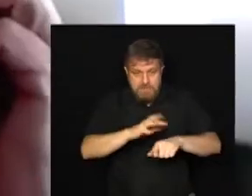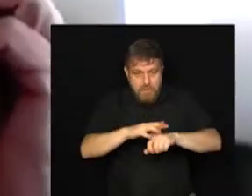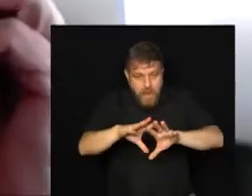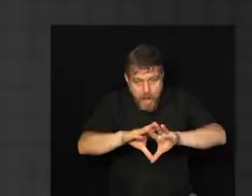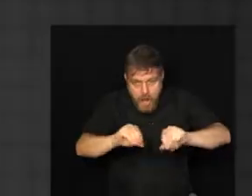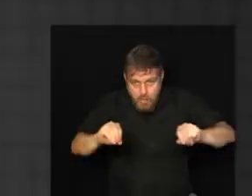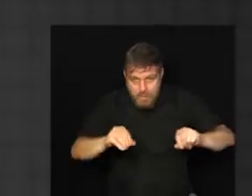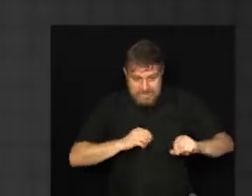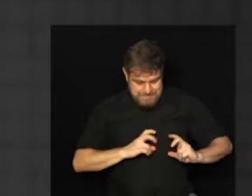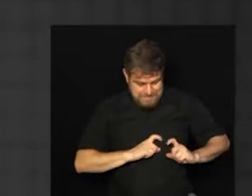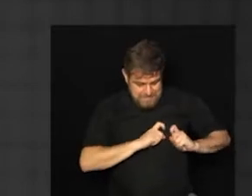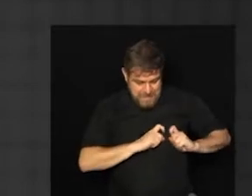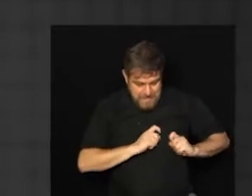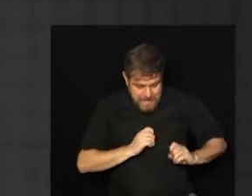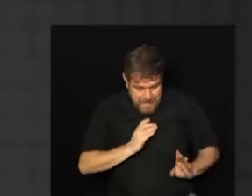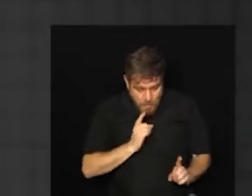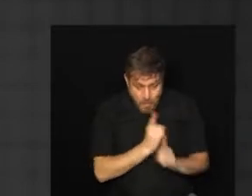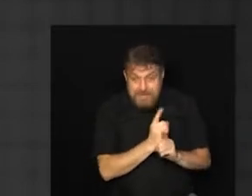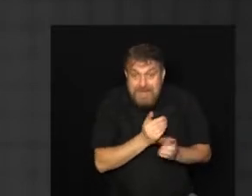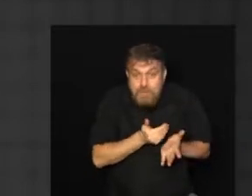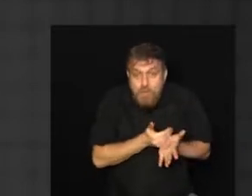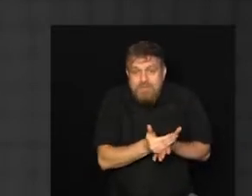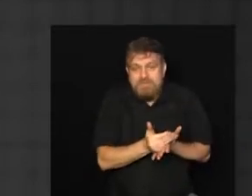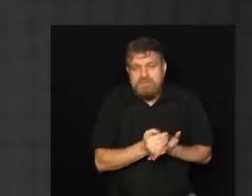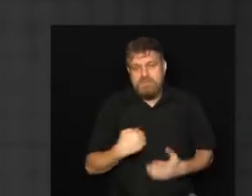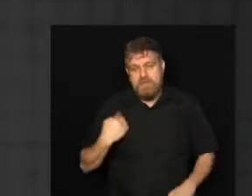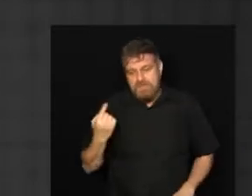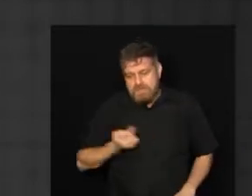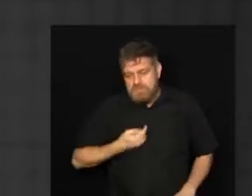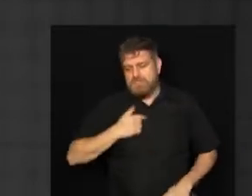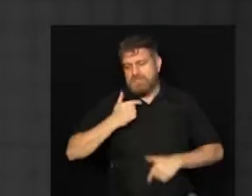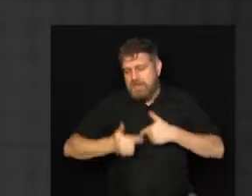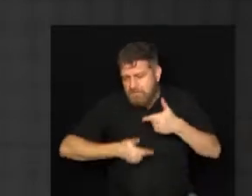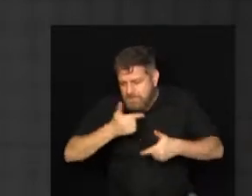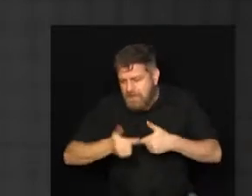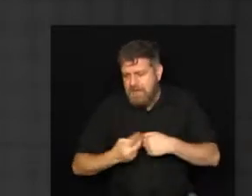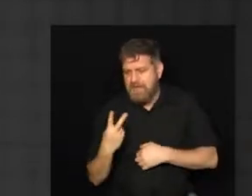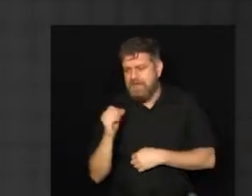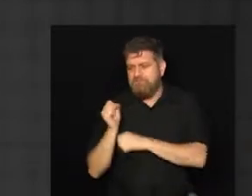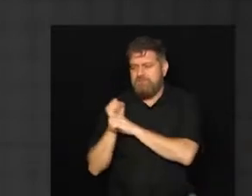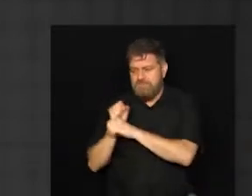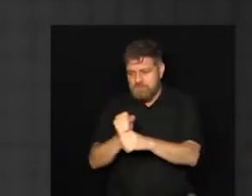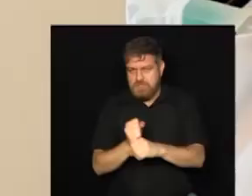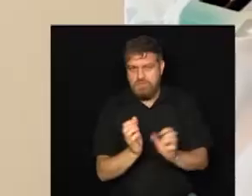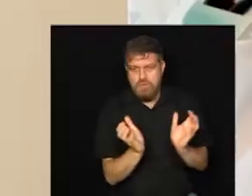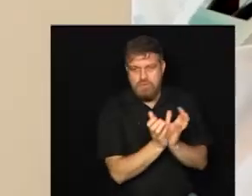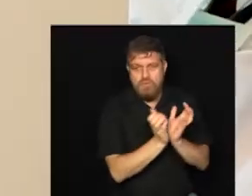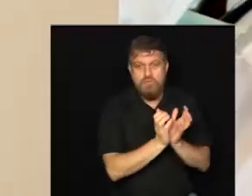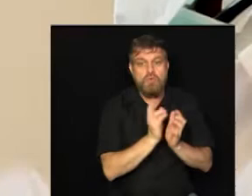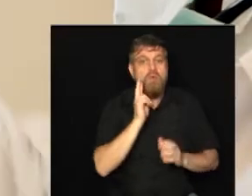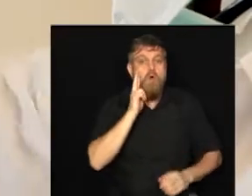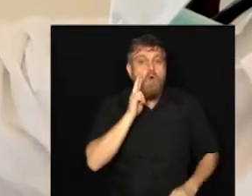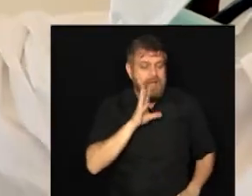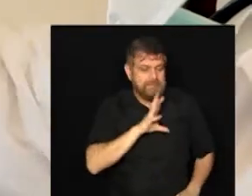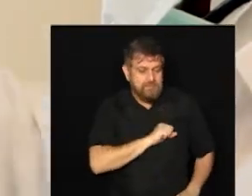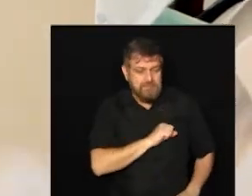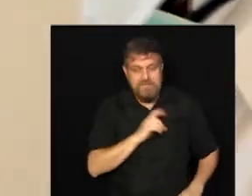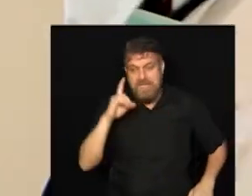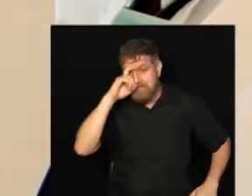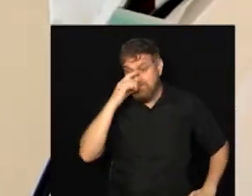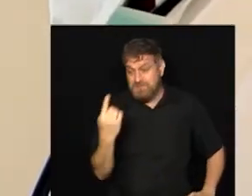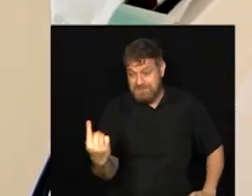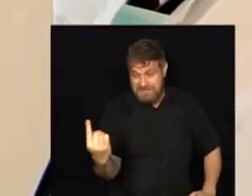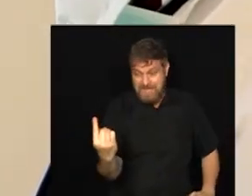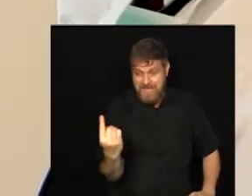diagnóstico é inicial. Infelizmente, por mais que a gente trabalhe 20 anos no Rosa e Amor, é difícil nós encontrarmos